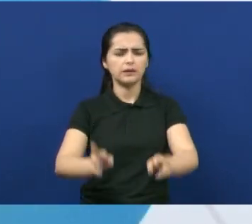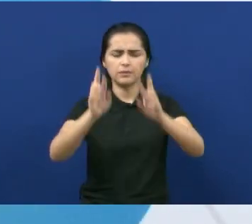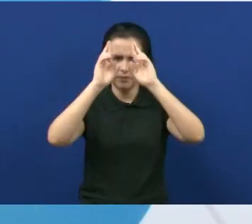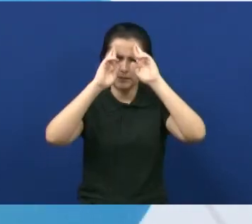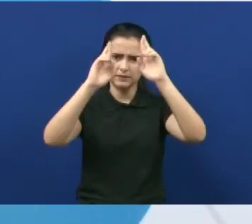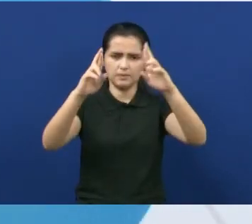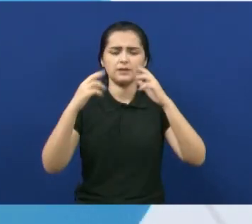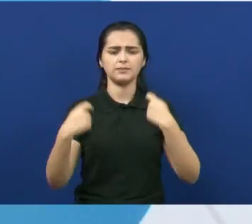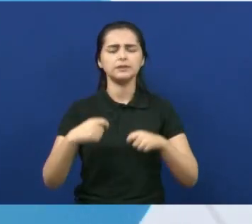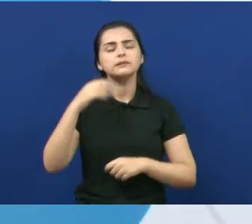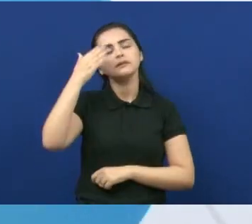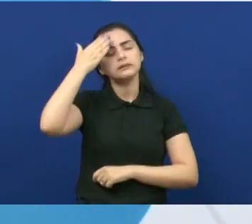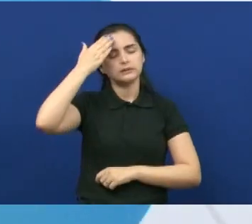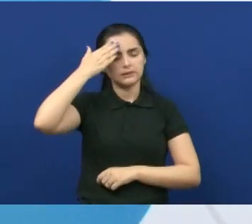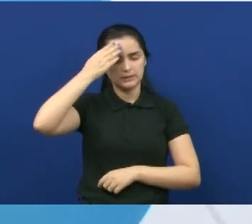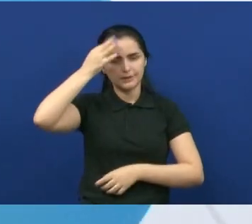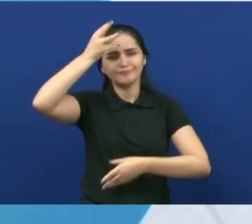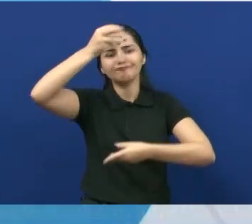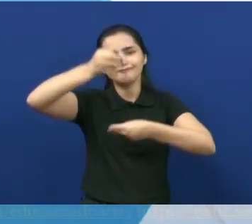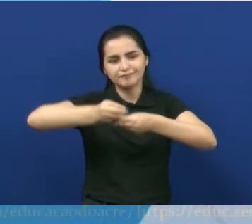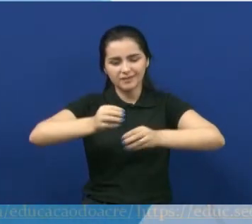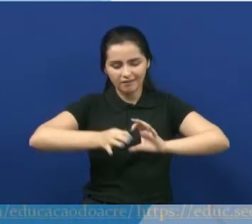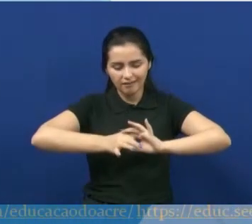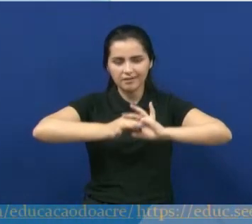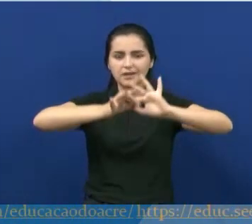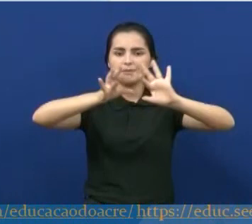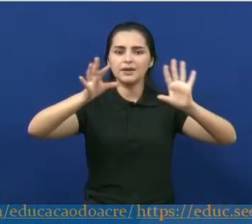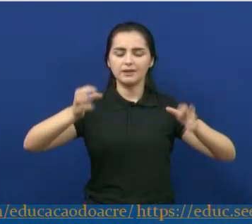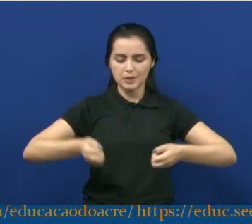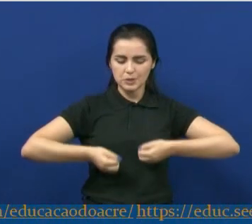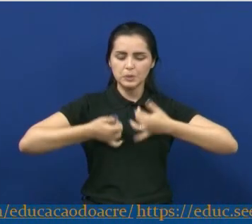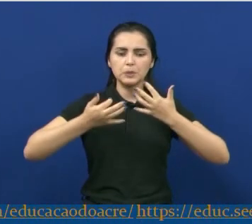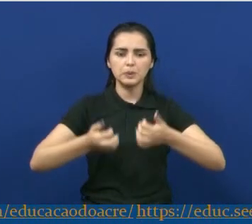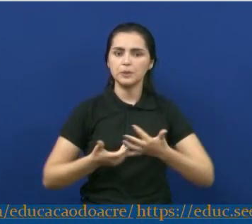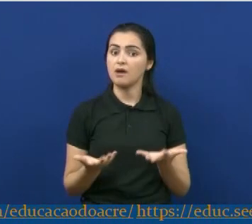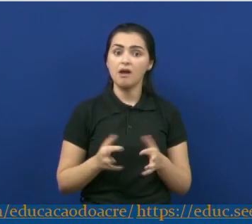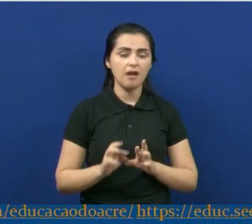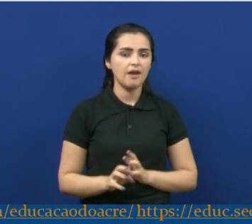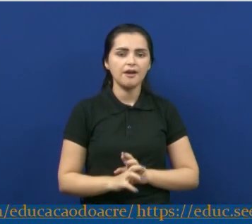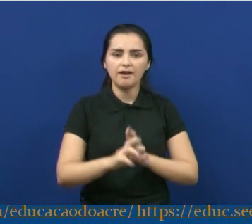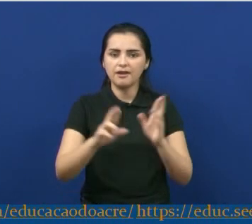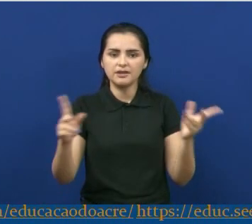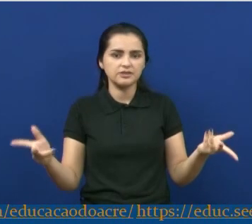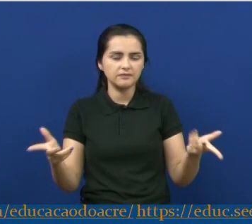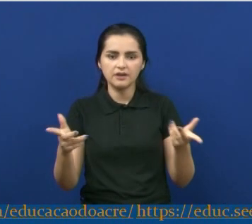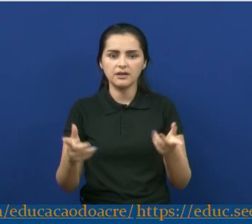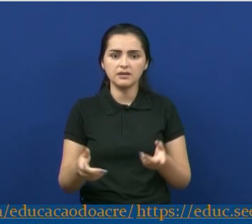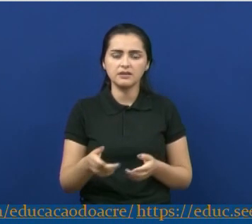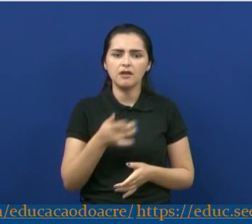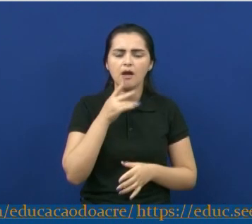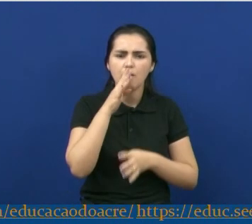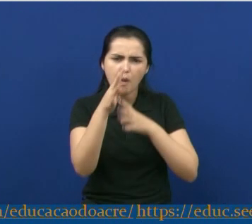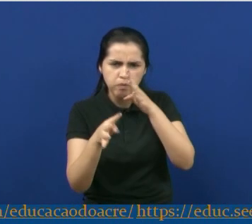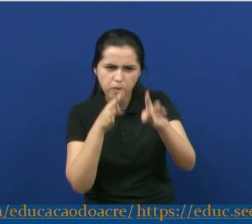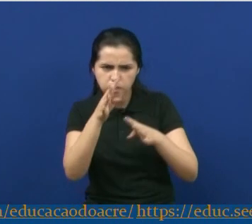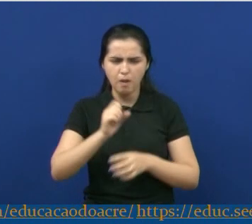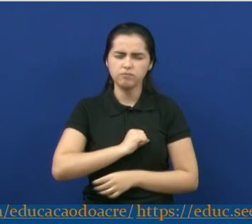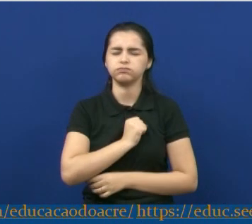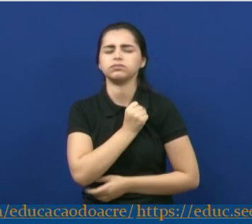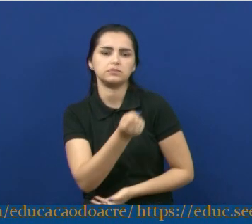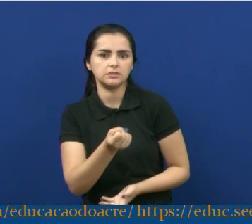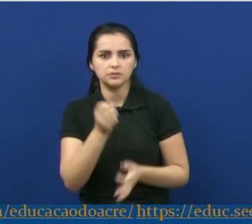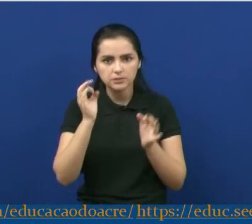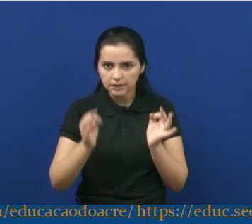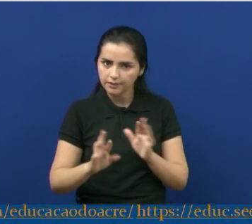tem que entender que liberdade de expressão é totalmente diferente de discurso de ódio, certo? A gente não